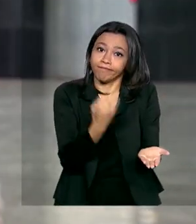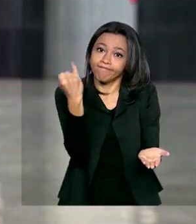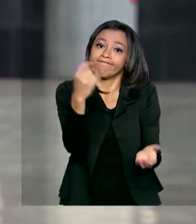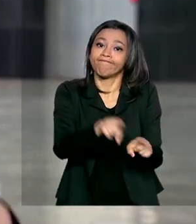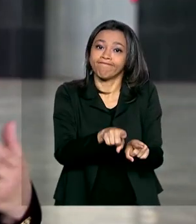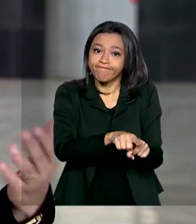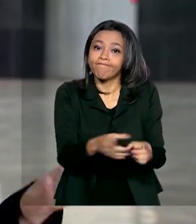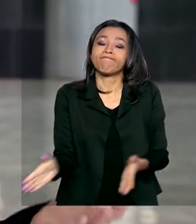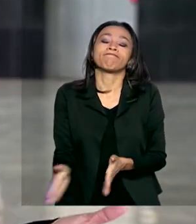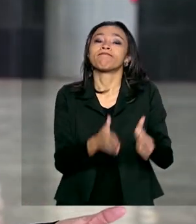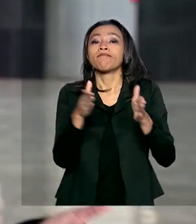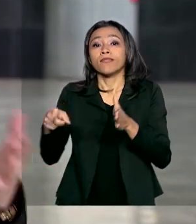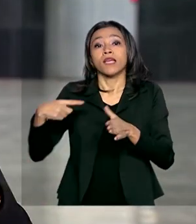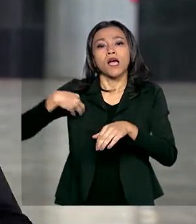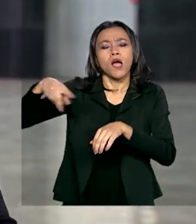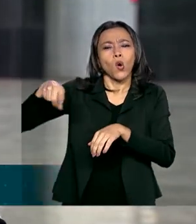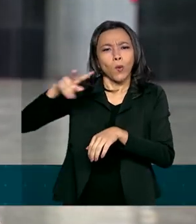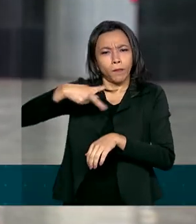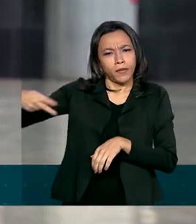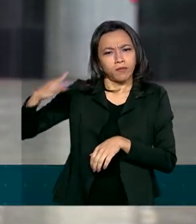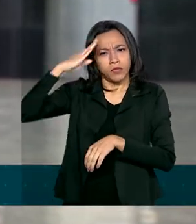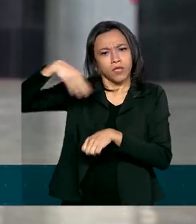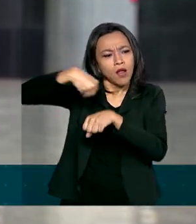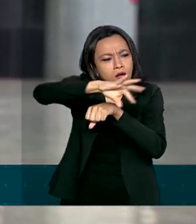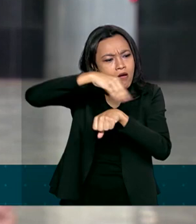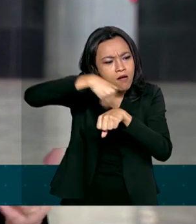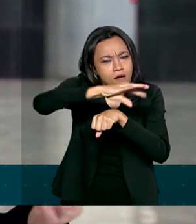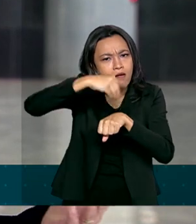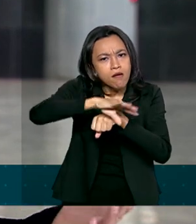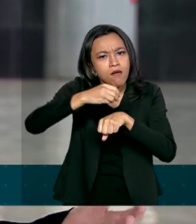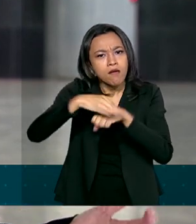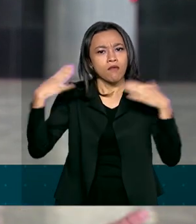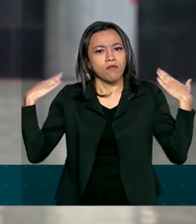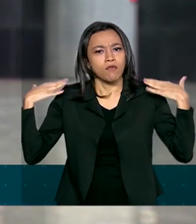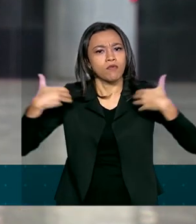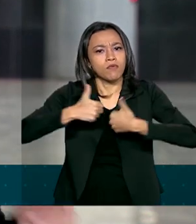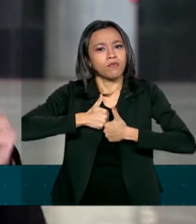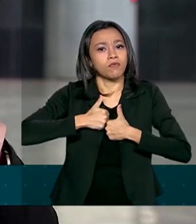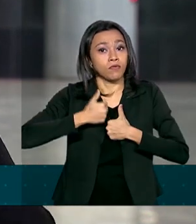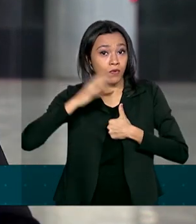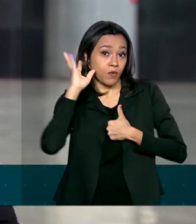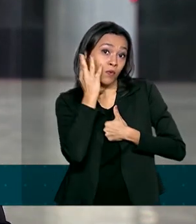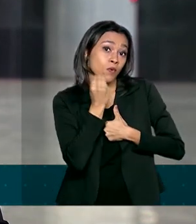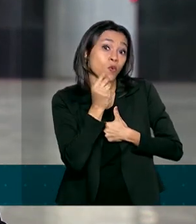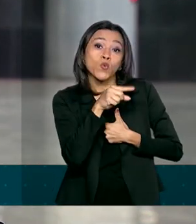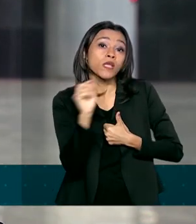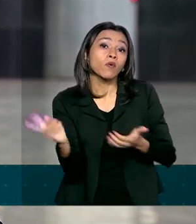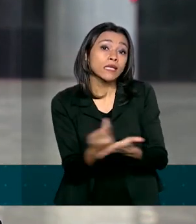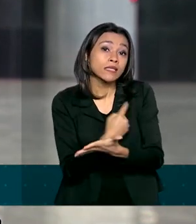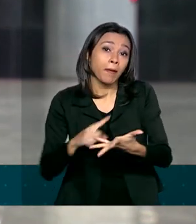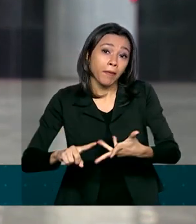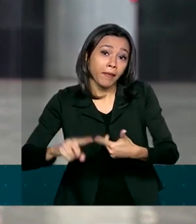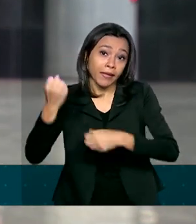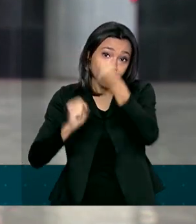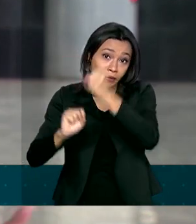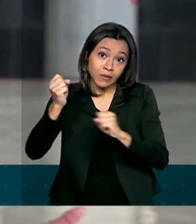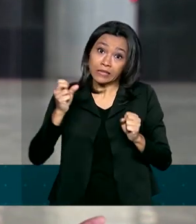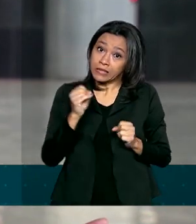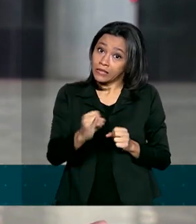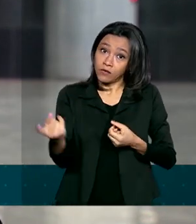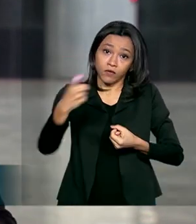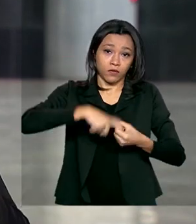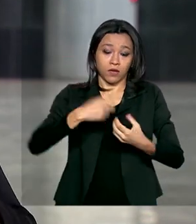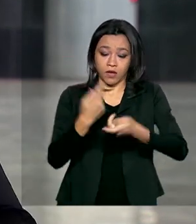Bolsonaro passou ao presidente do STF, ministro Dias Toffoli, uma visão da classe industrial. Se a economia não voltar a funcionar,